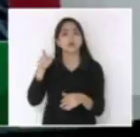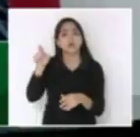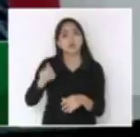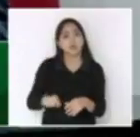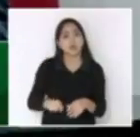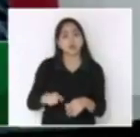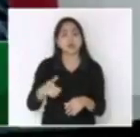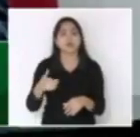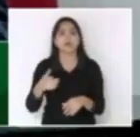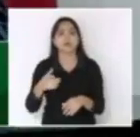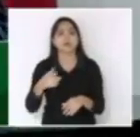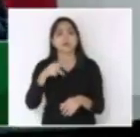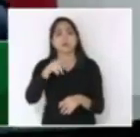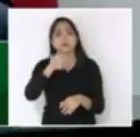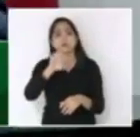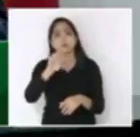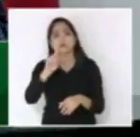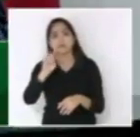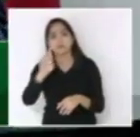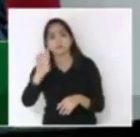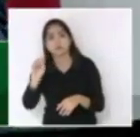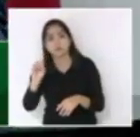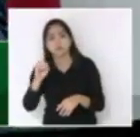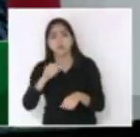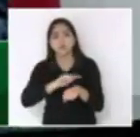Ivo Campos, Cacildo Maldani, Espiridião Amin,